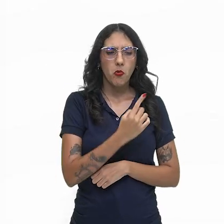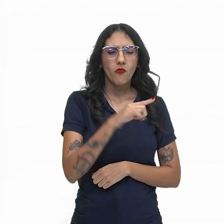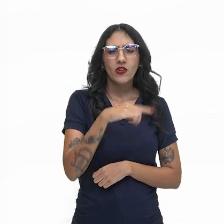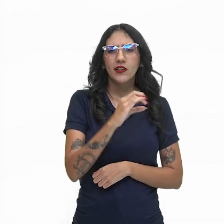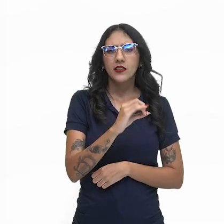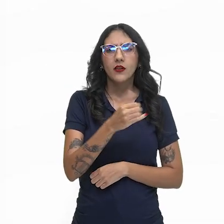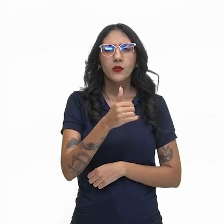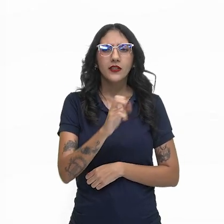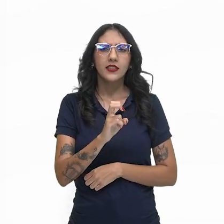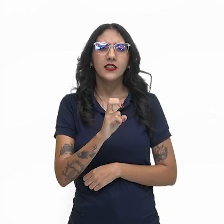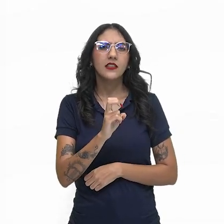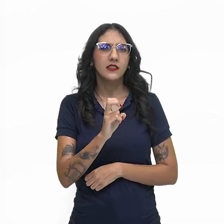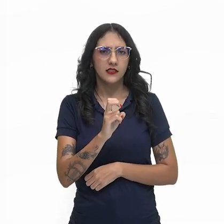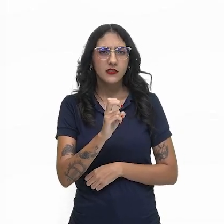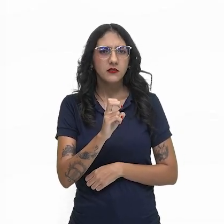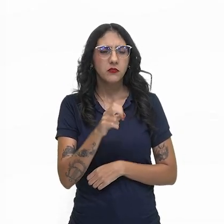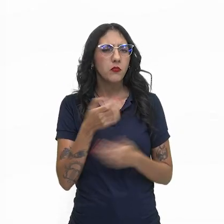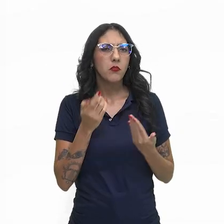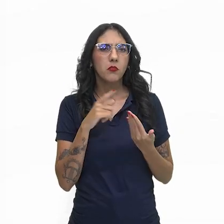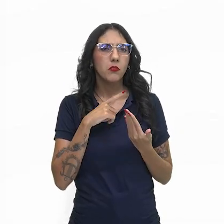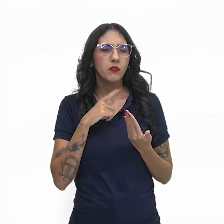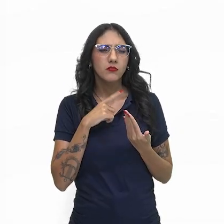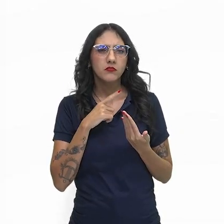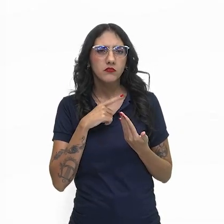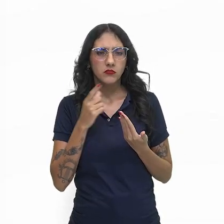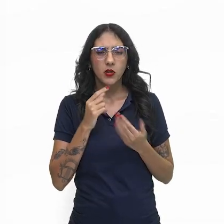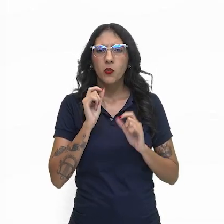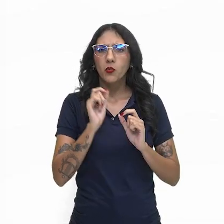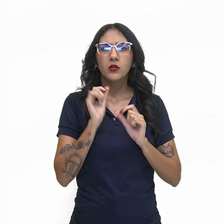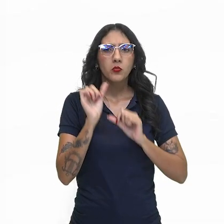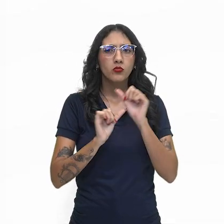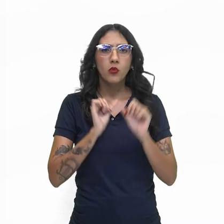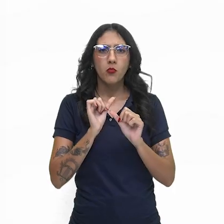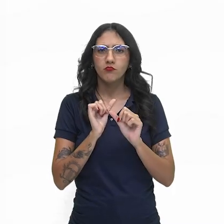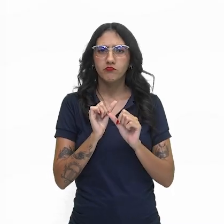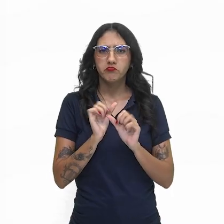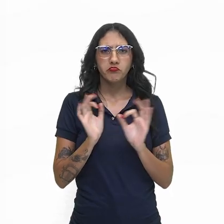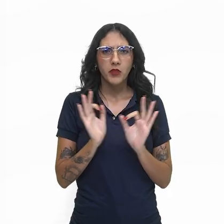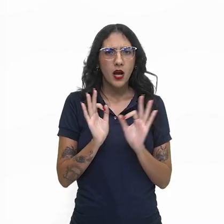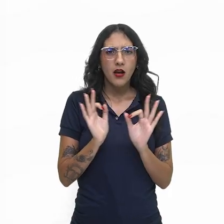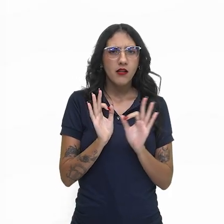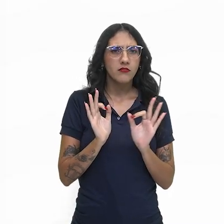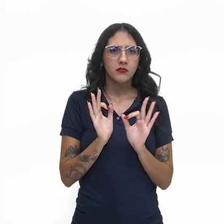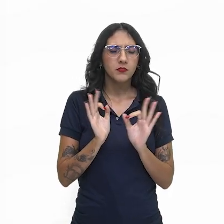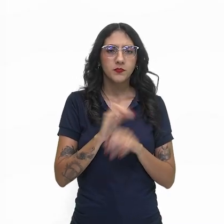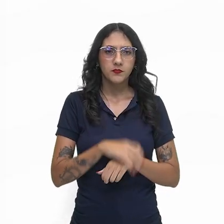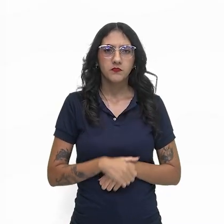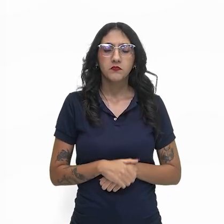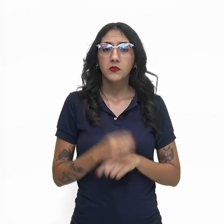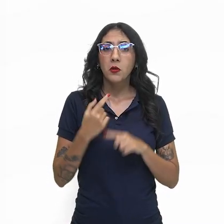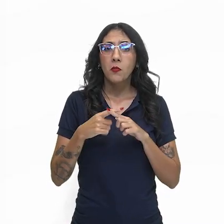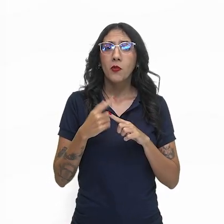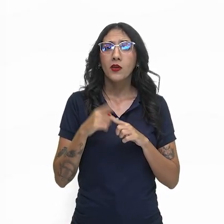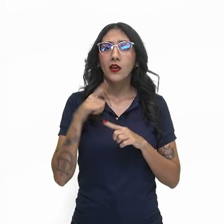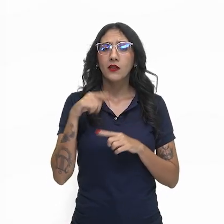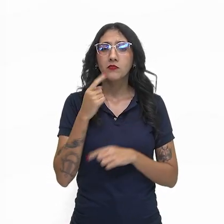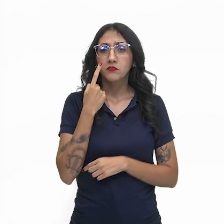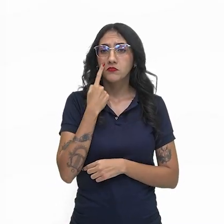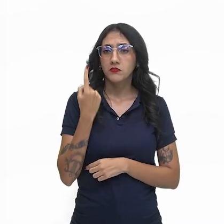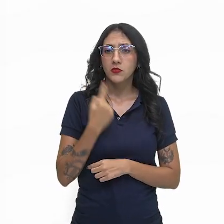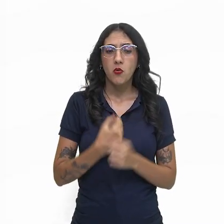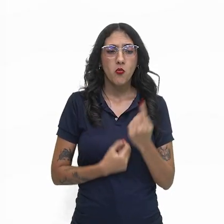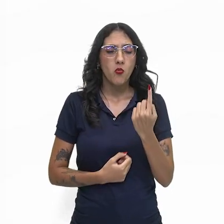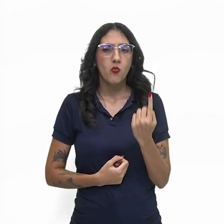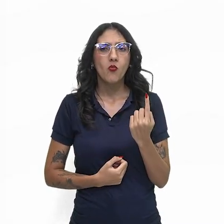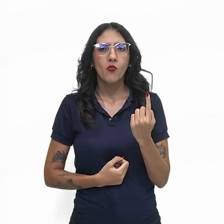1,015. 1,015, o que mudou? Não mudou nada, porque o 5 estava, o 1,